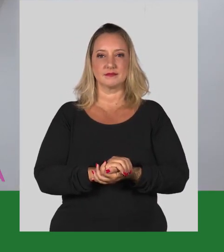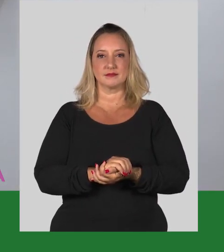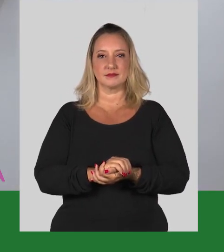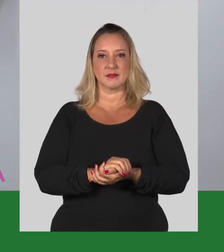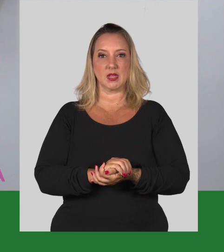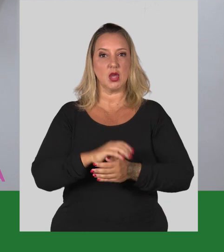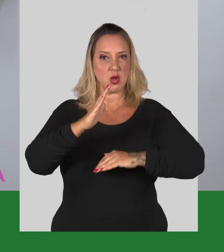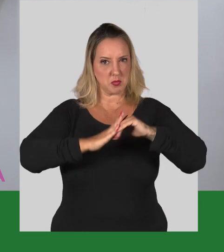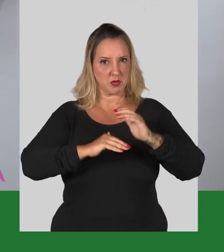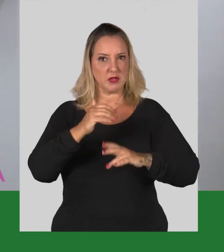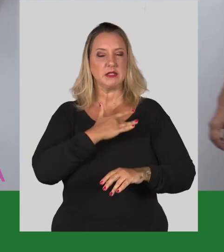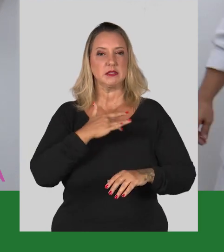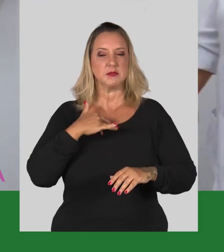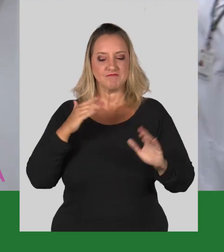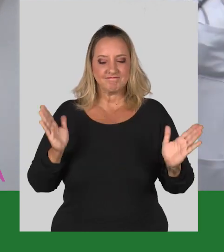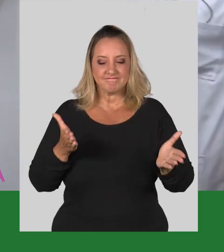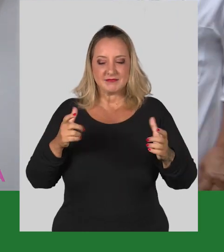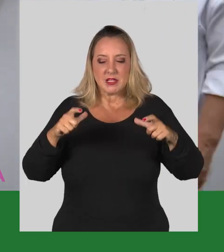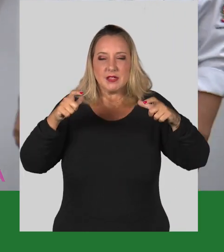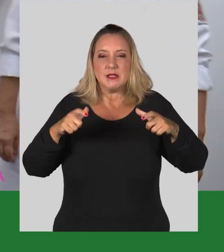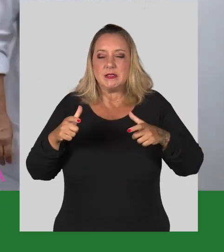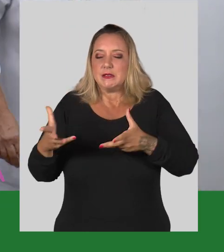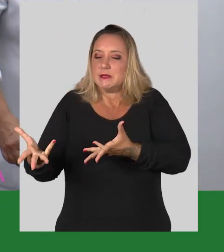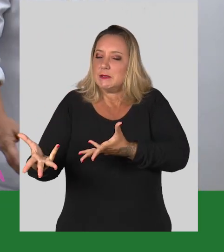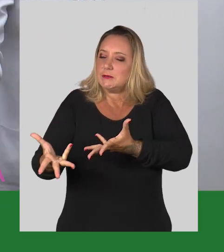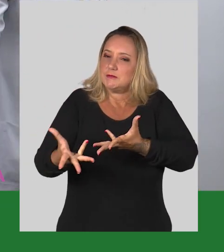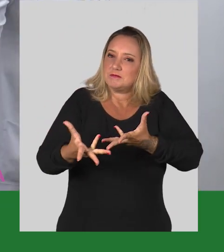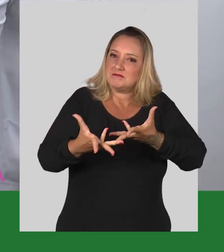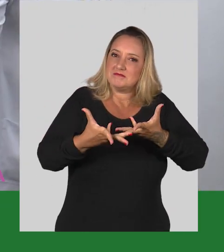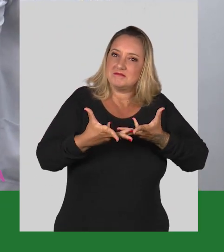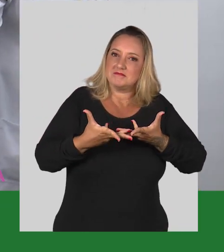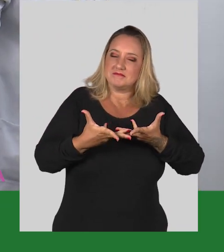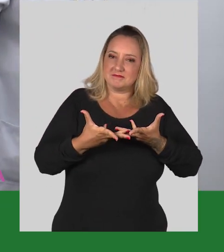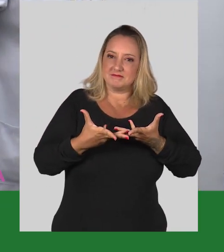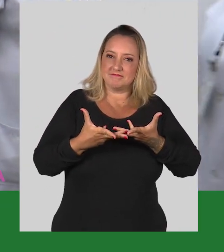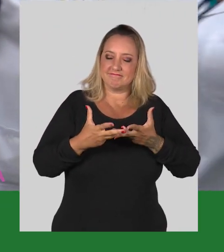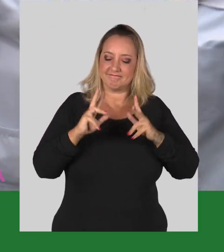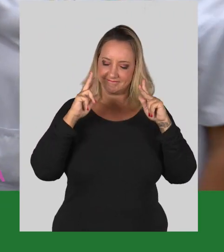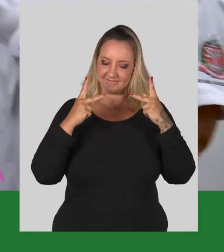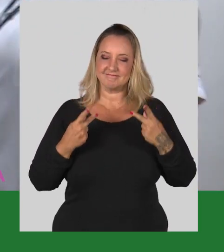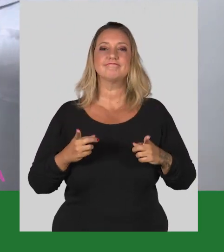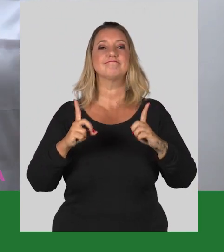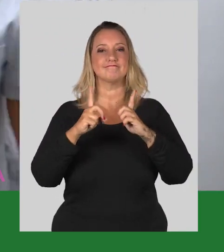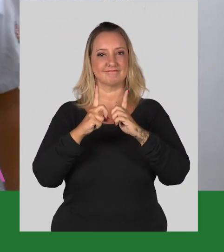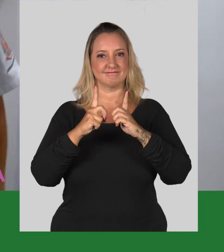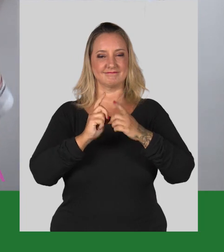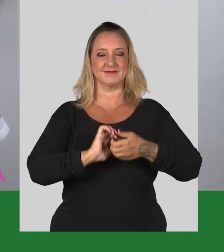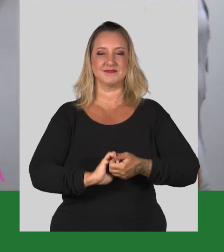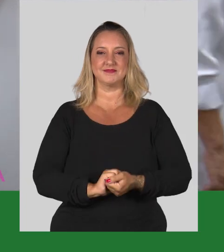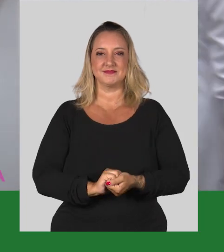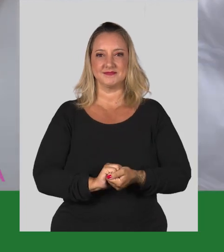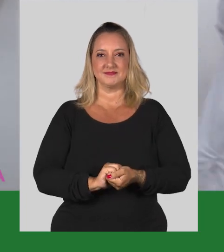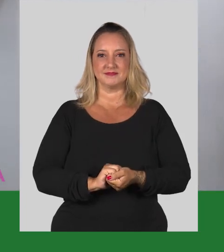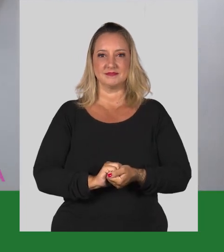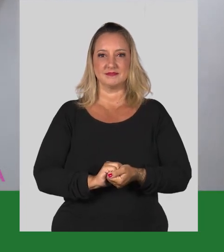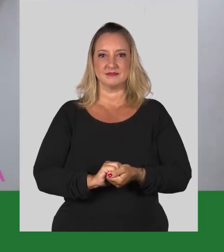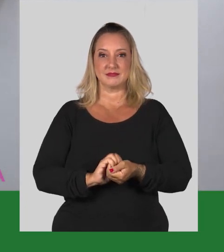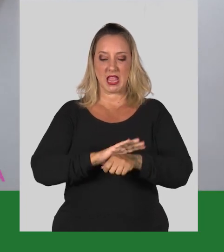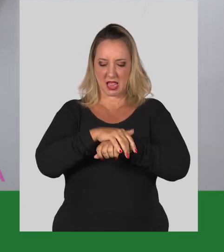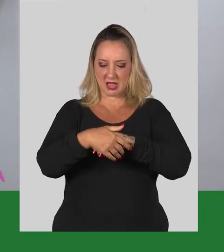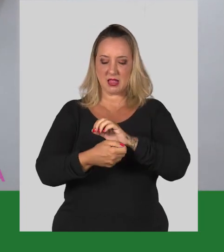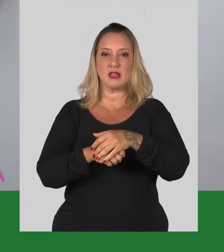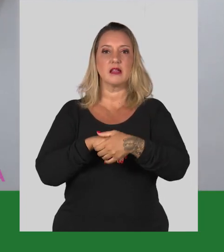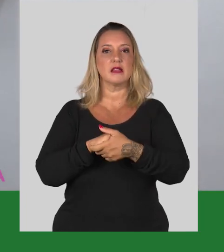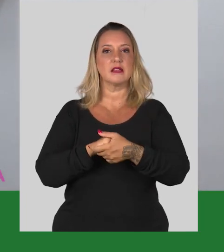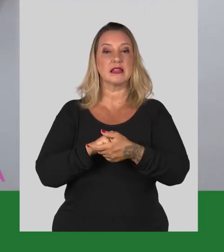O profissional deve promover um ambiente acolhedor, visando atendimento humanizado. A higienização das